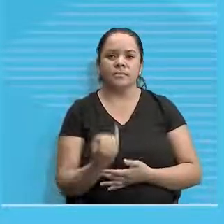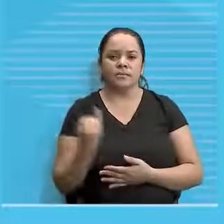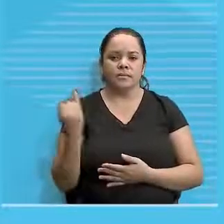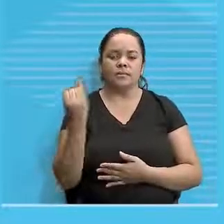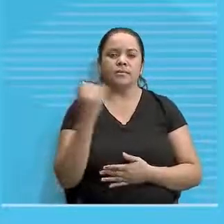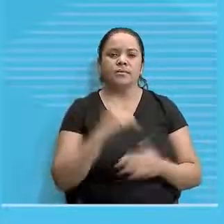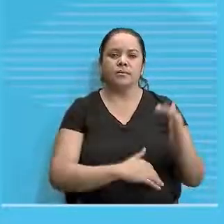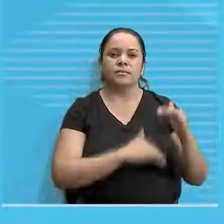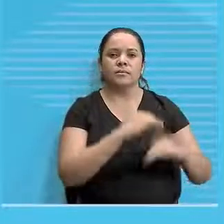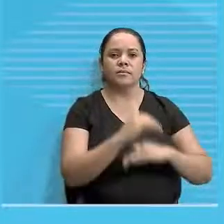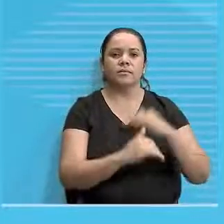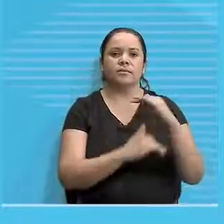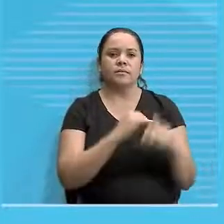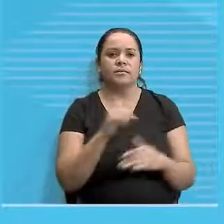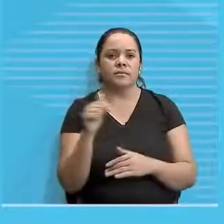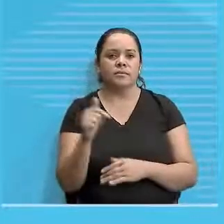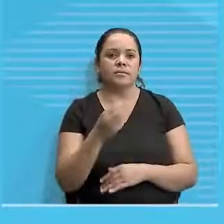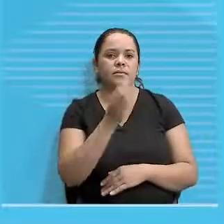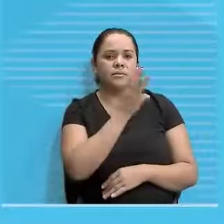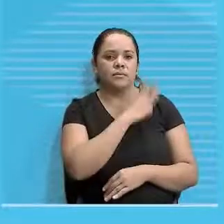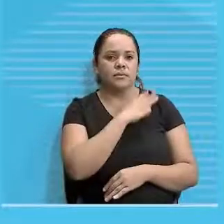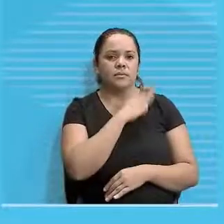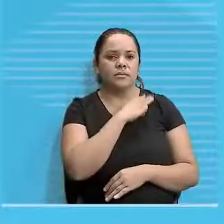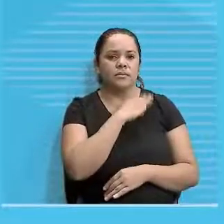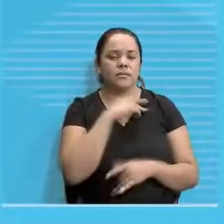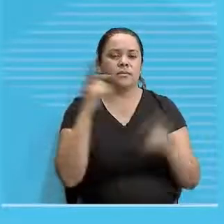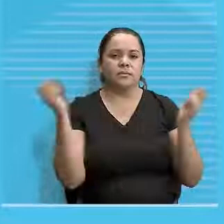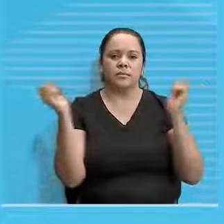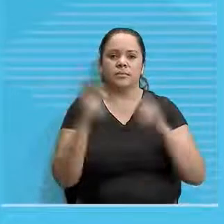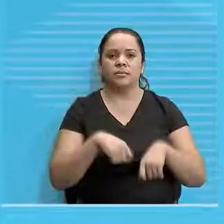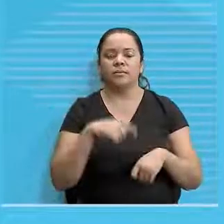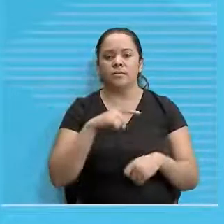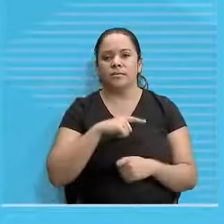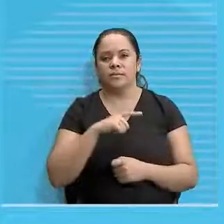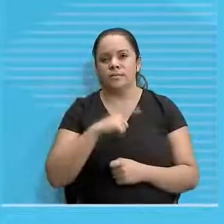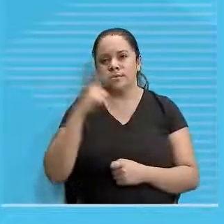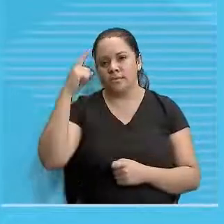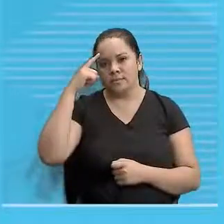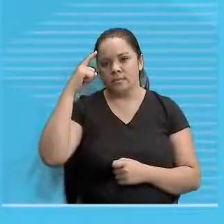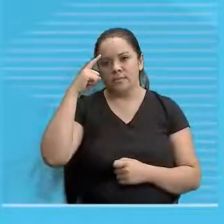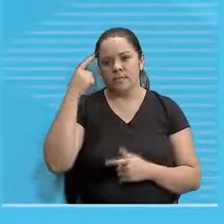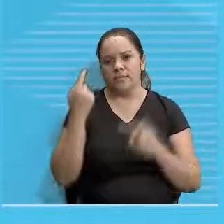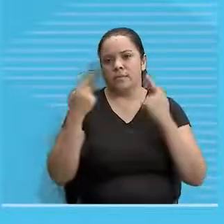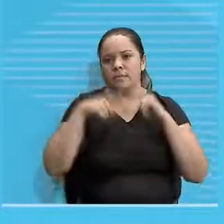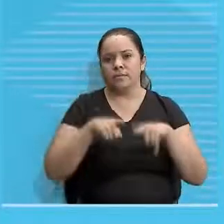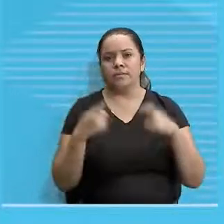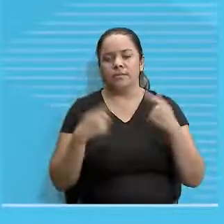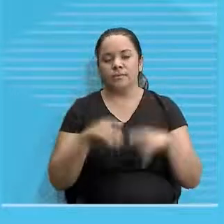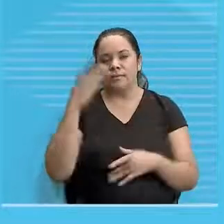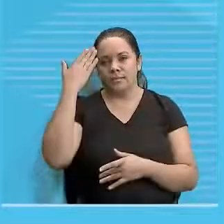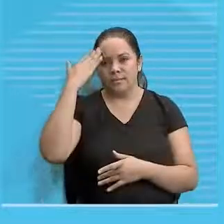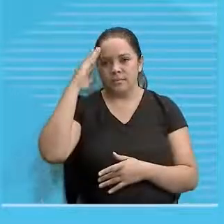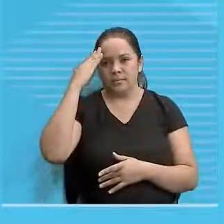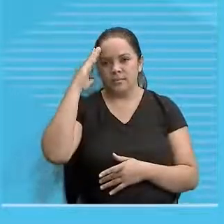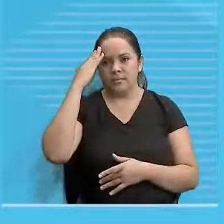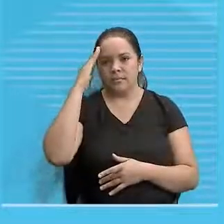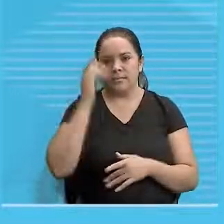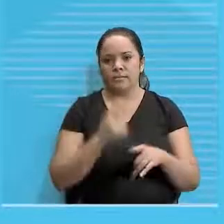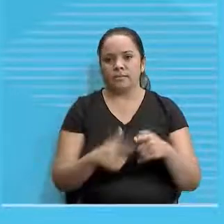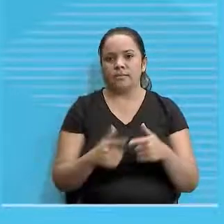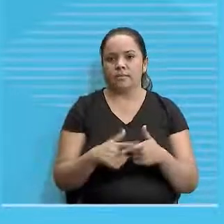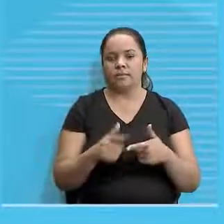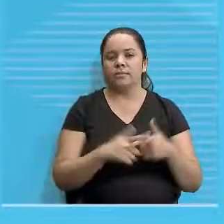capacidade de ter um pensamento crítico, de compreender questões relacionadas à política, à economia, às